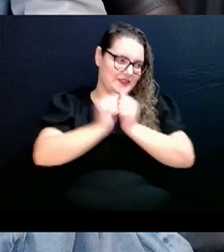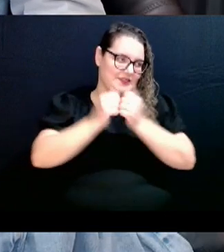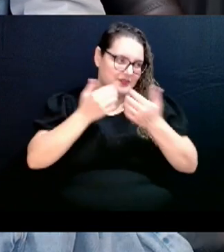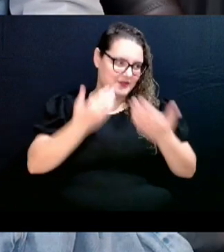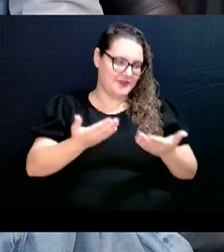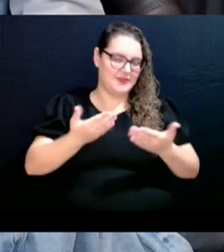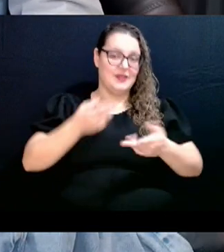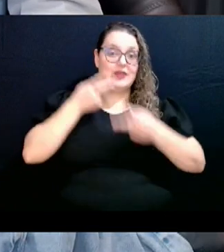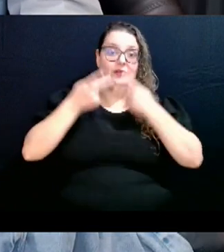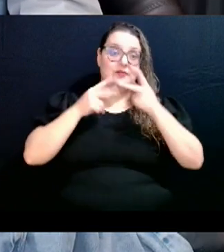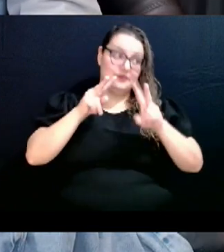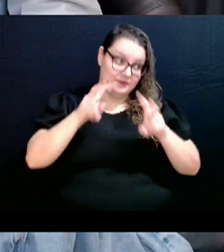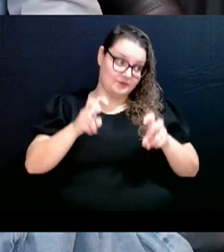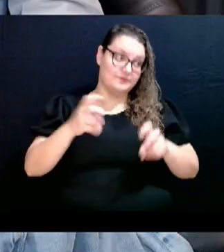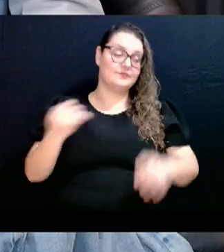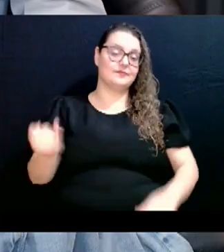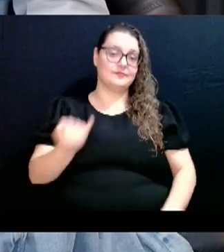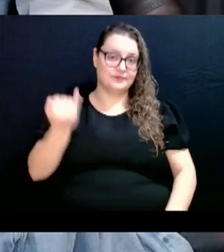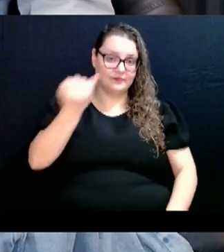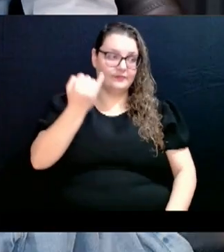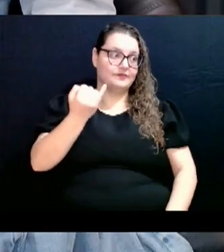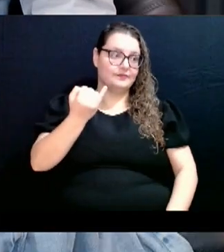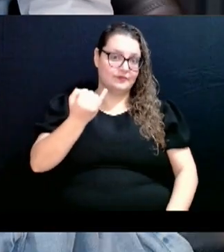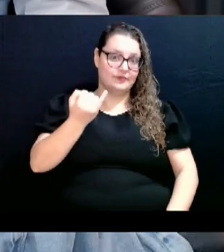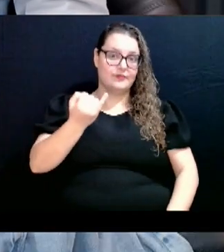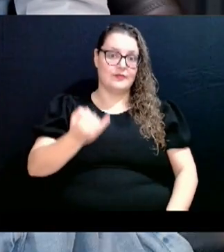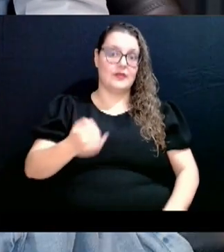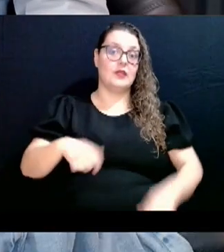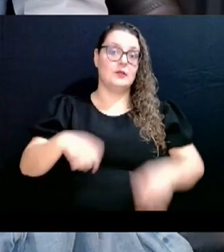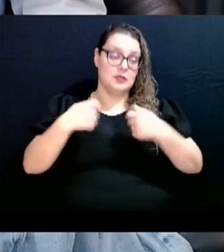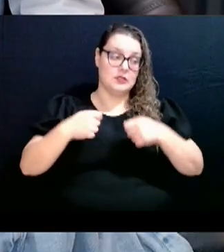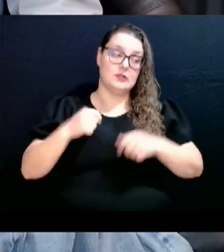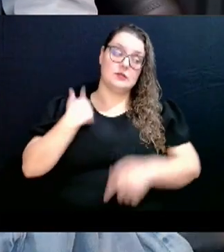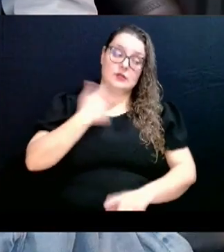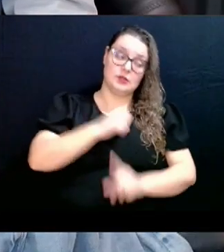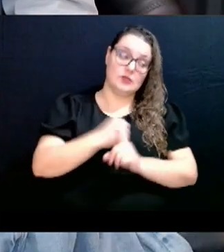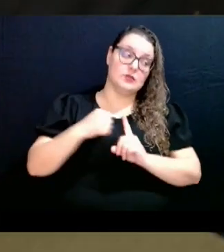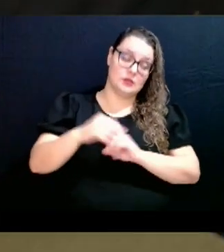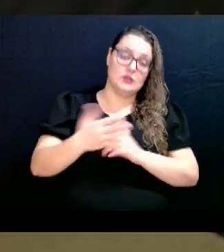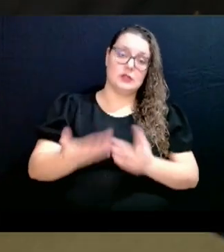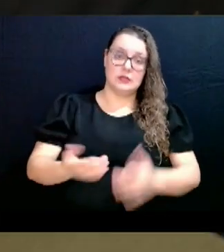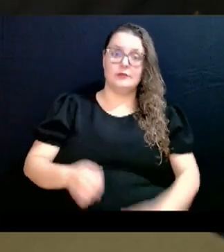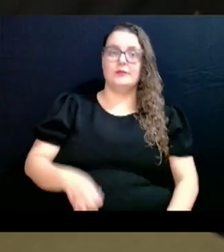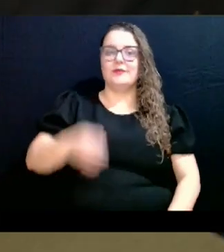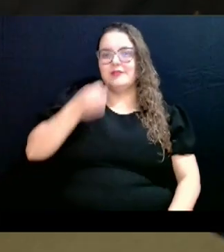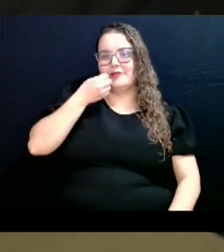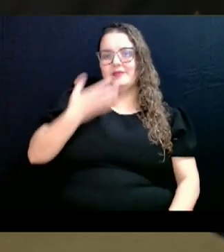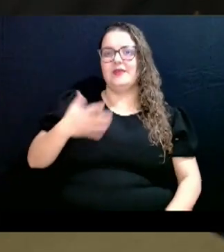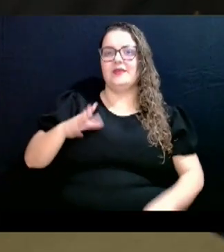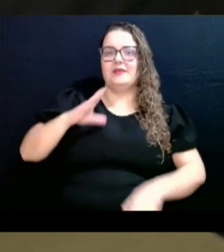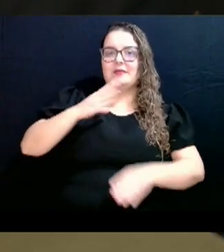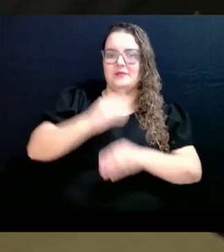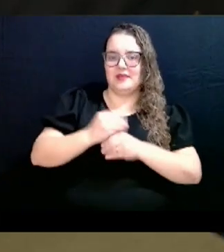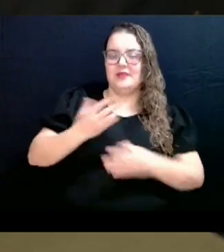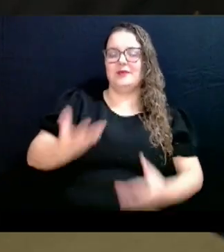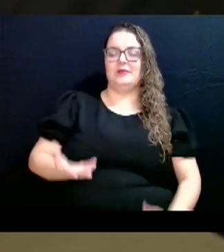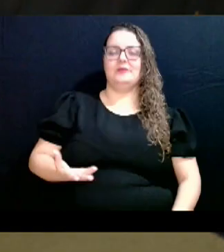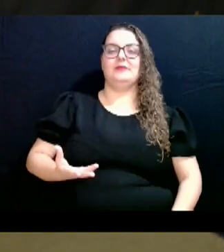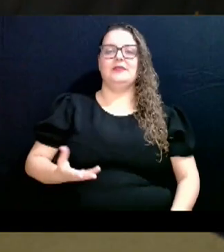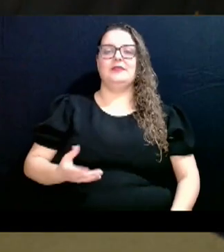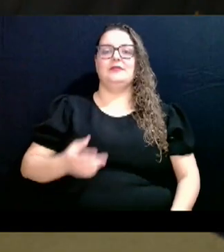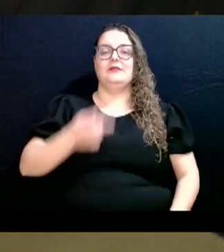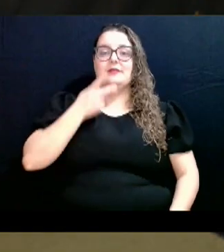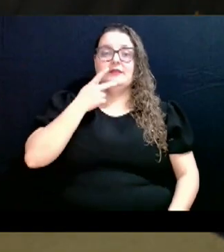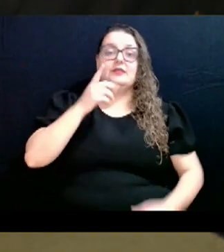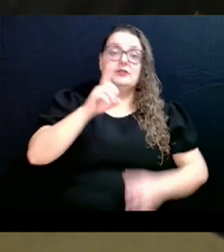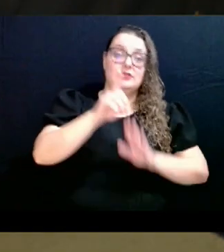tema tão importante, relevante e necessário na nossa sociedade. Muito bem. E para completar, a gente fala de direito, né, de